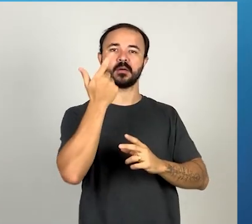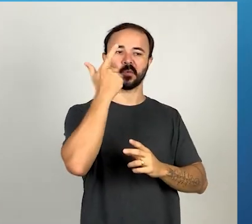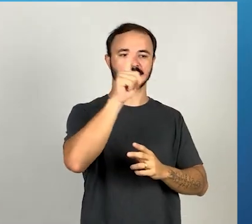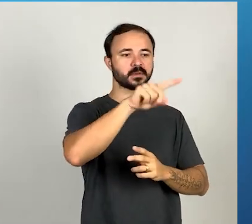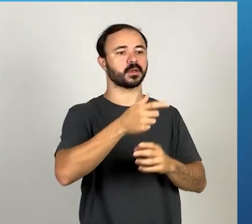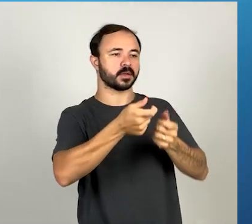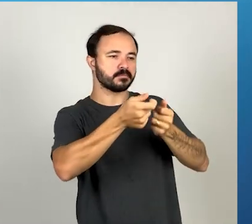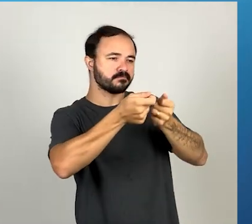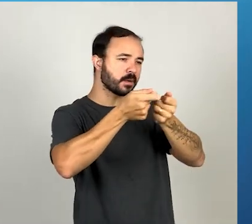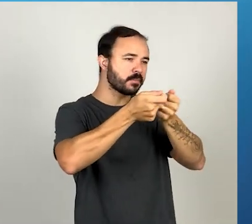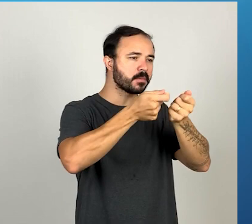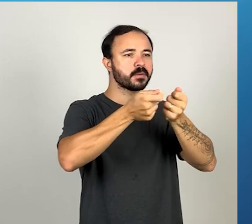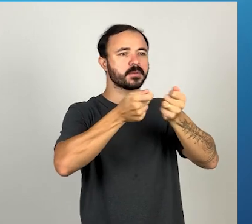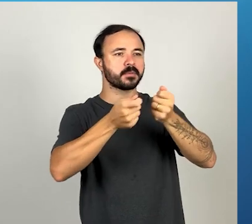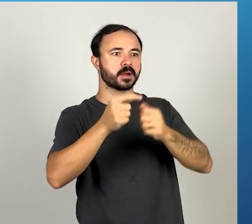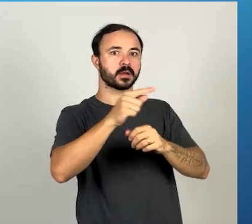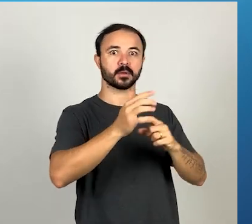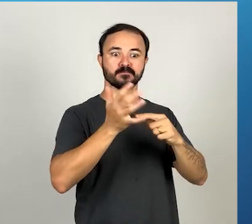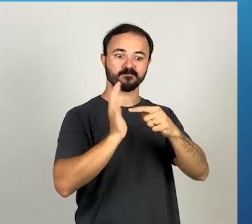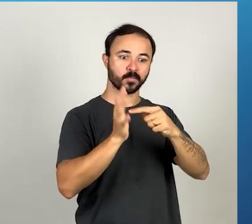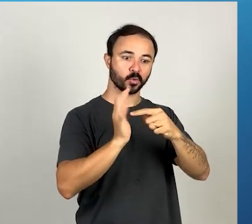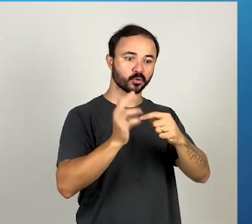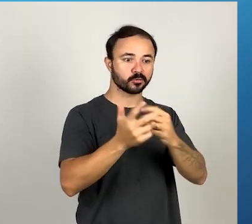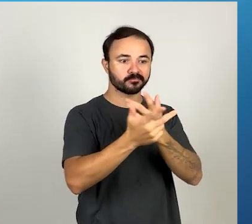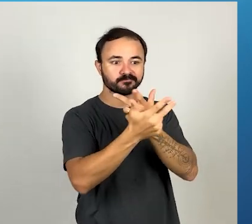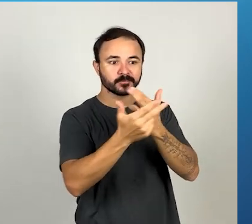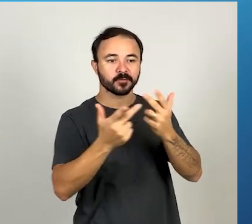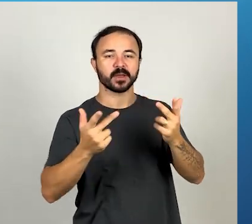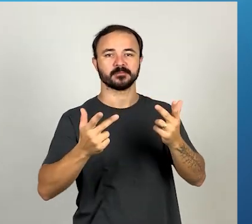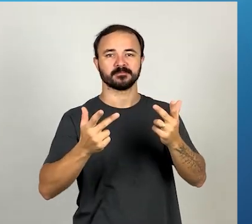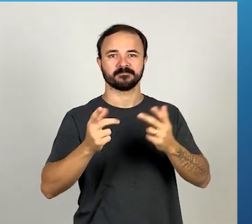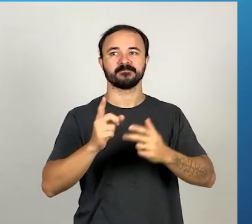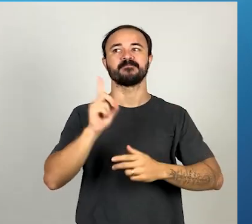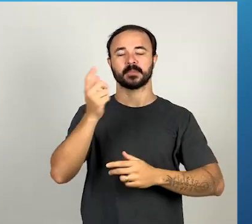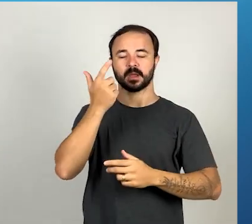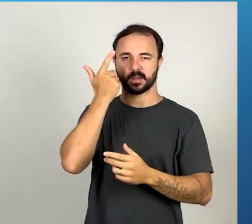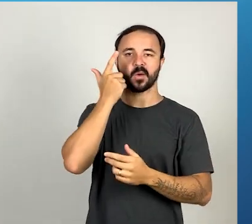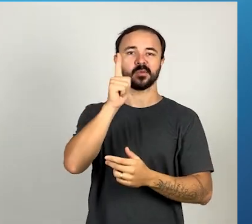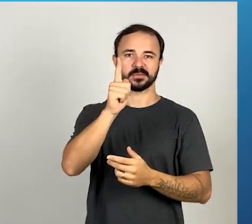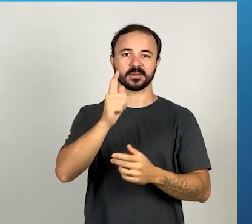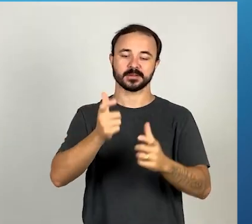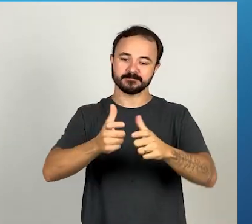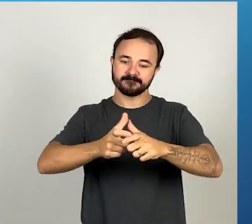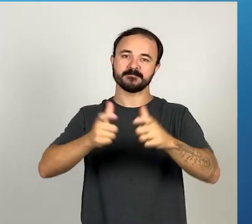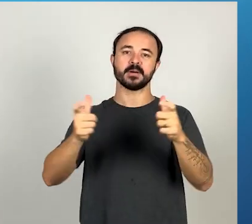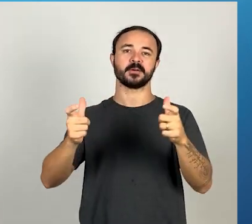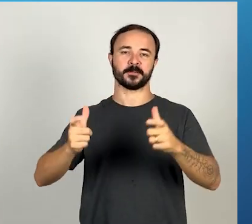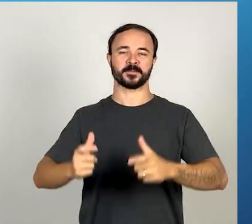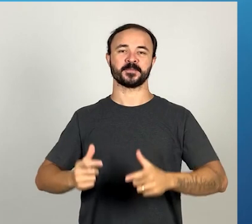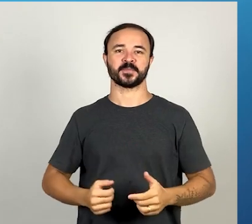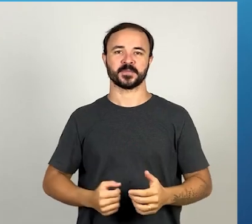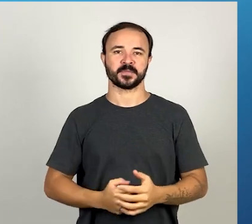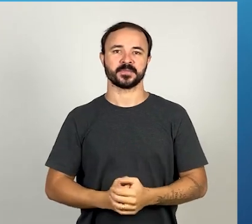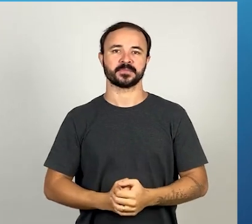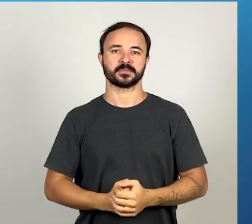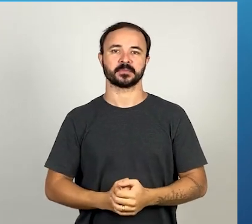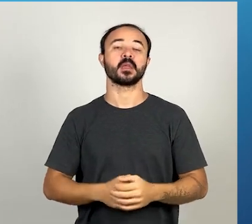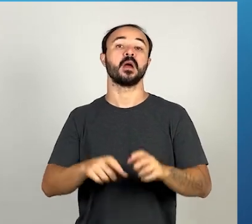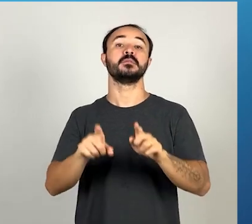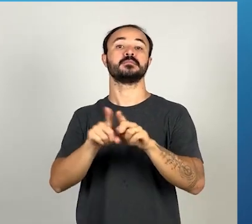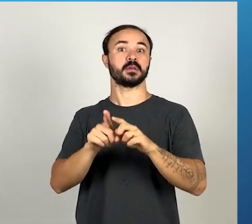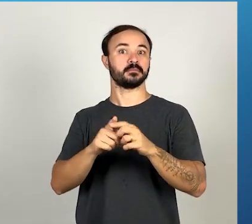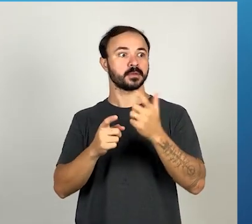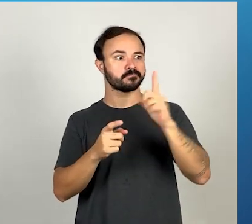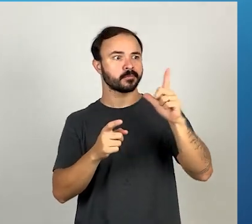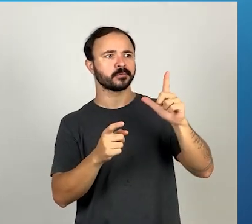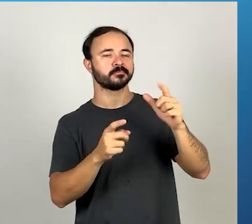eletrônicas, para poder dar conta de tanto suporte, tanto de sensores quanto de atuadores. Mas nós